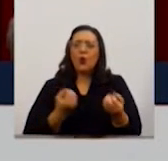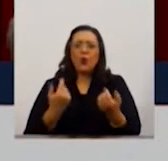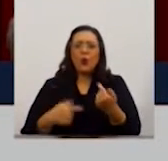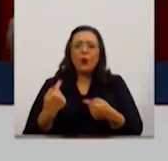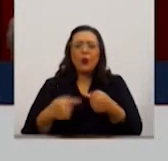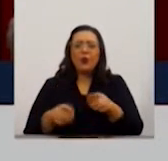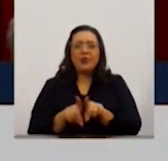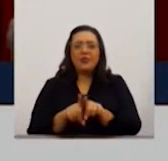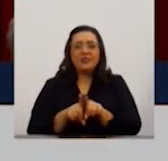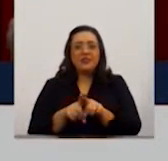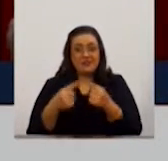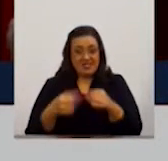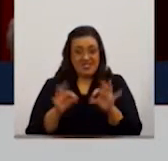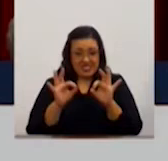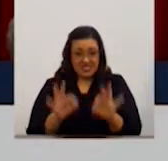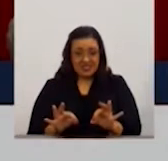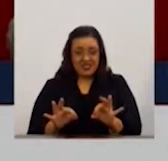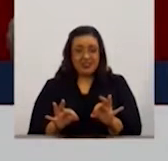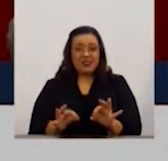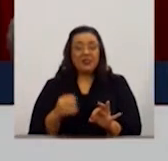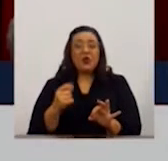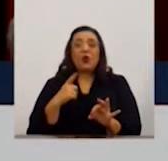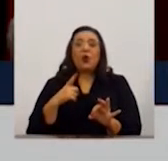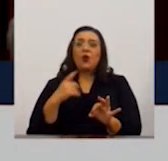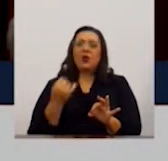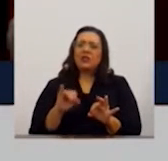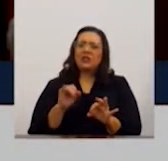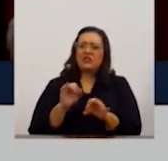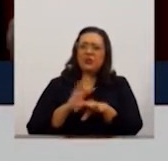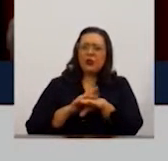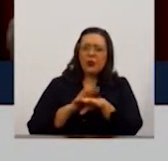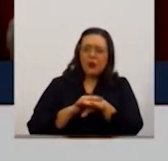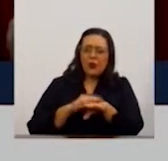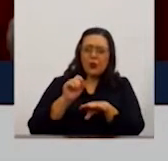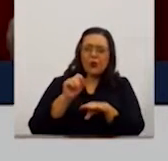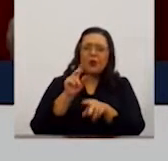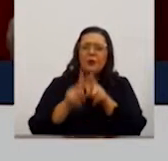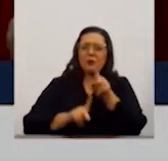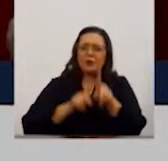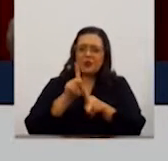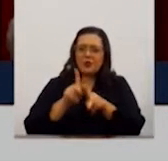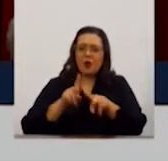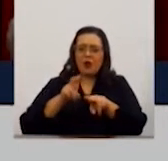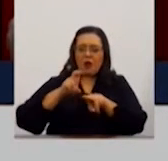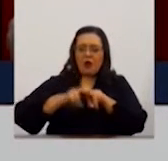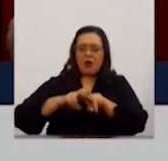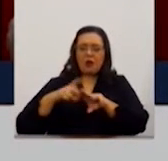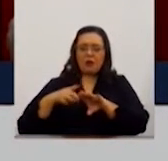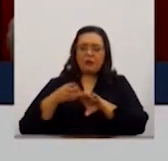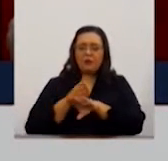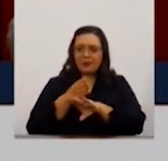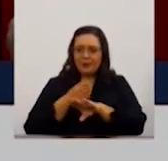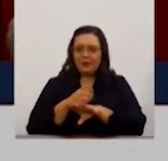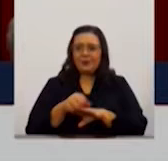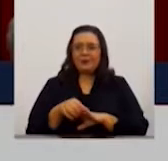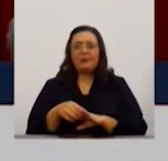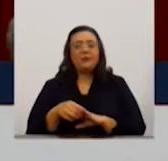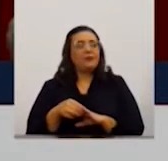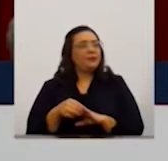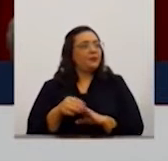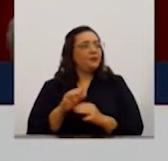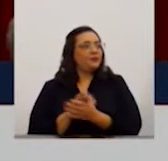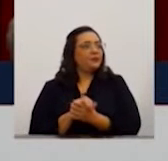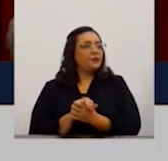Friose Lopes. A vereadora solicitou que a carreta do Hospital de Amor de Barretos, que segue em Votuporanga até novembro, também contemple o